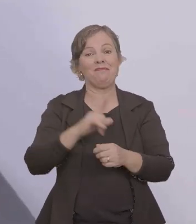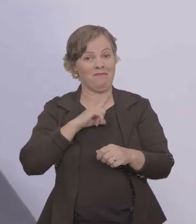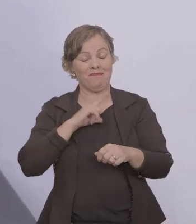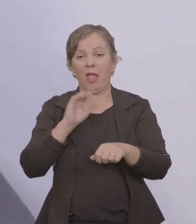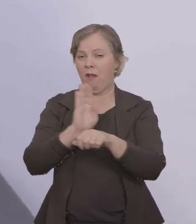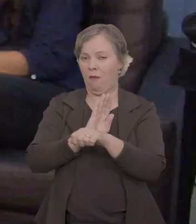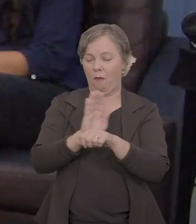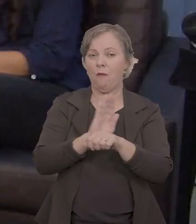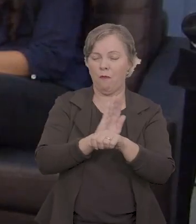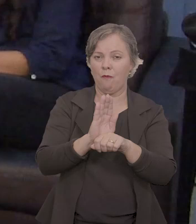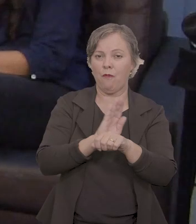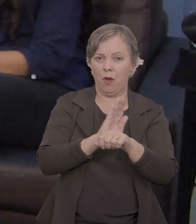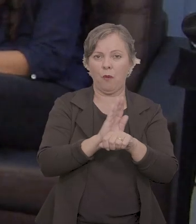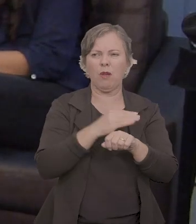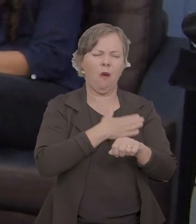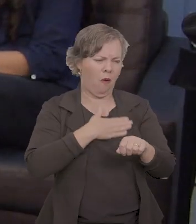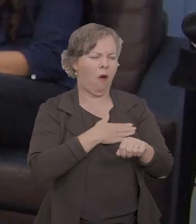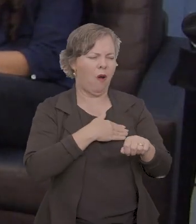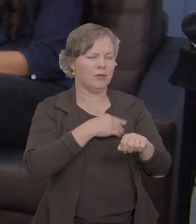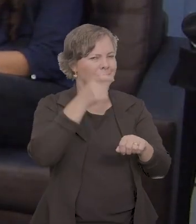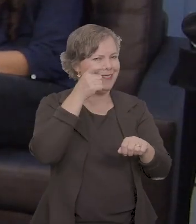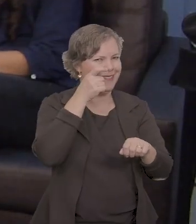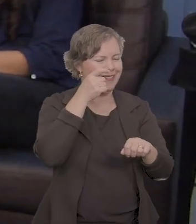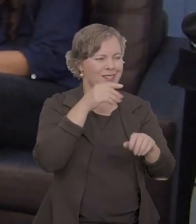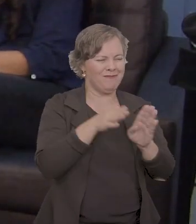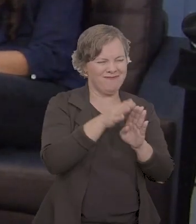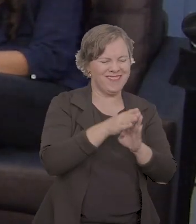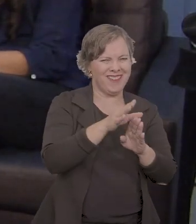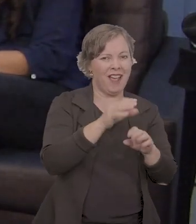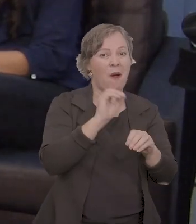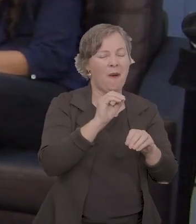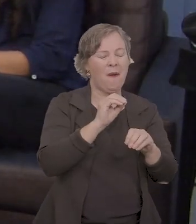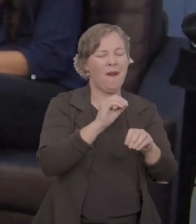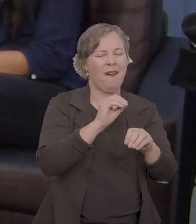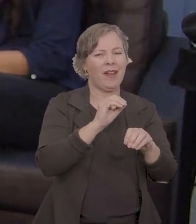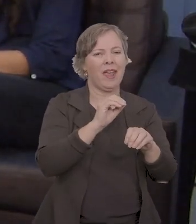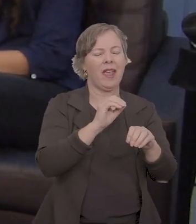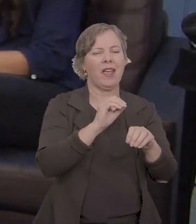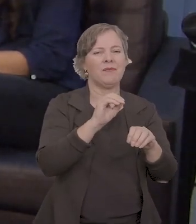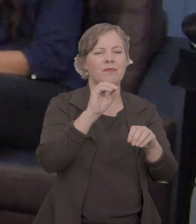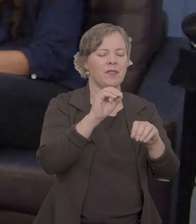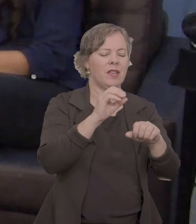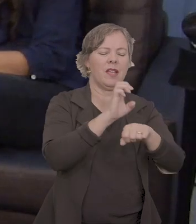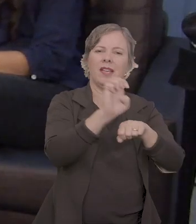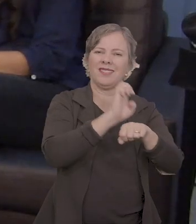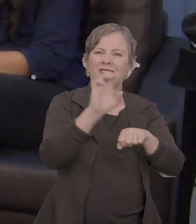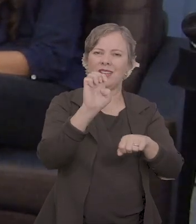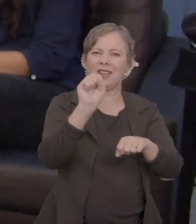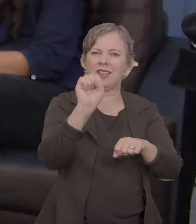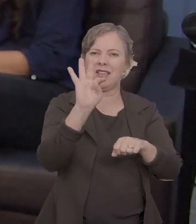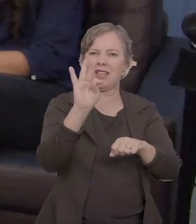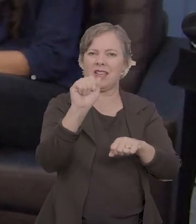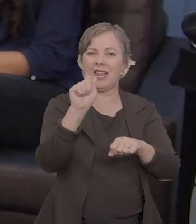muito de assistir, de recomendar, que é o Estagiário. O Estagiário. Né? Com Excelente. Robert De Niro. Que